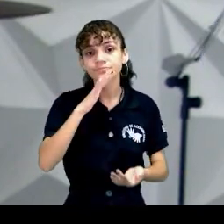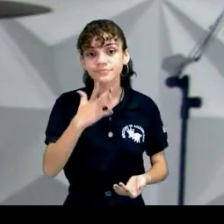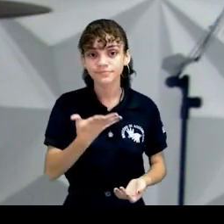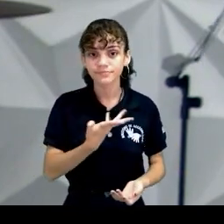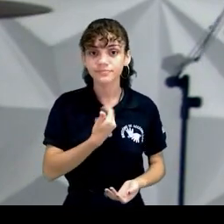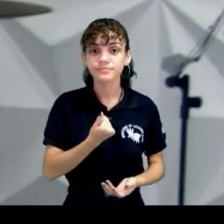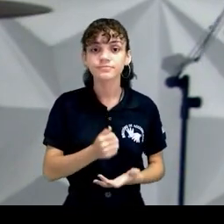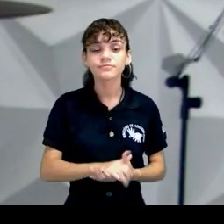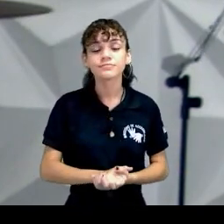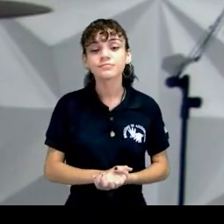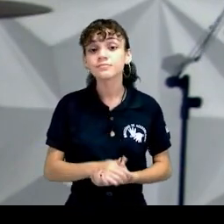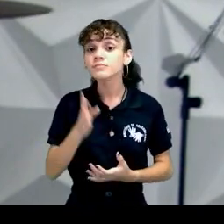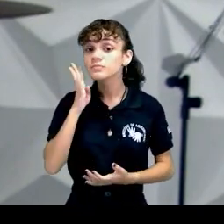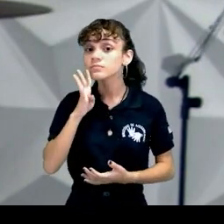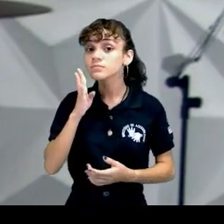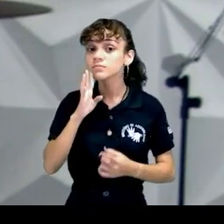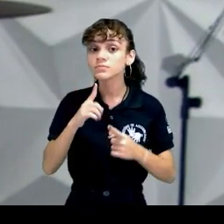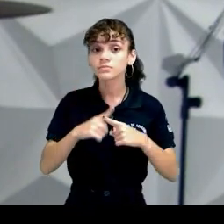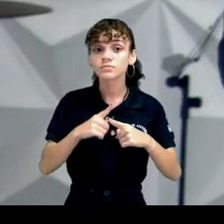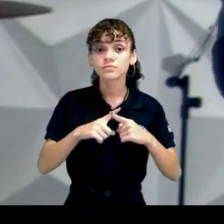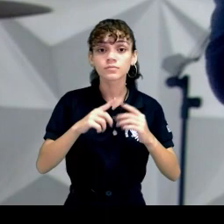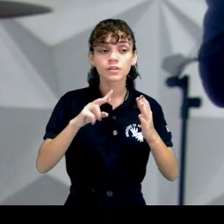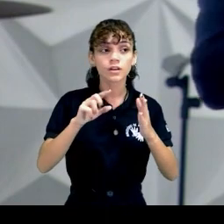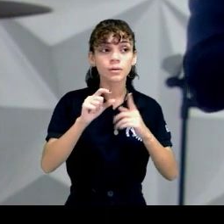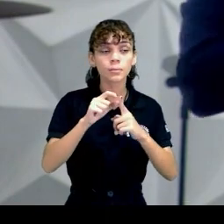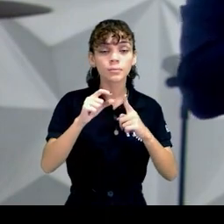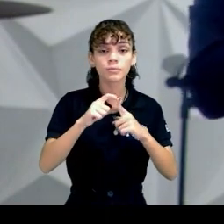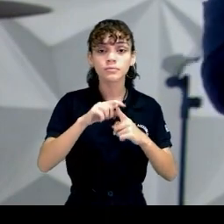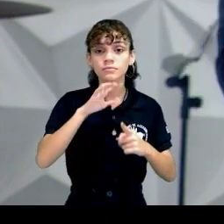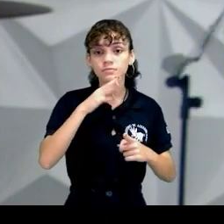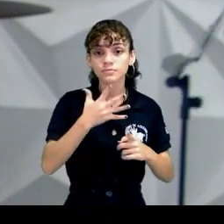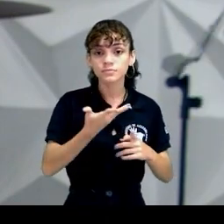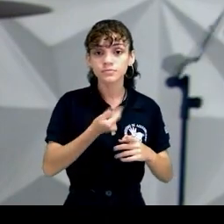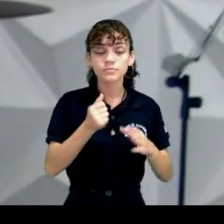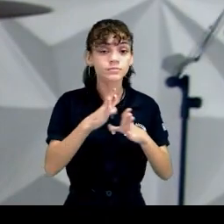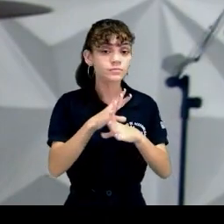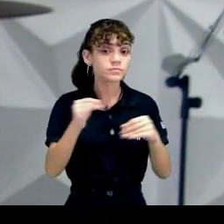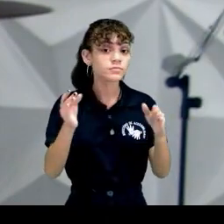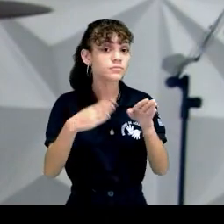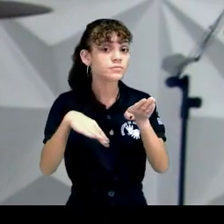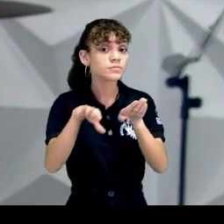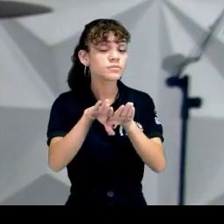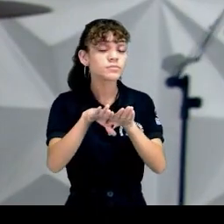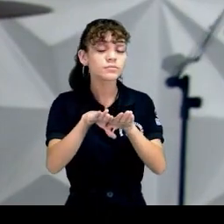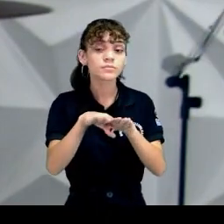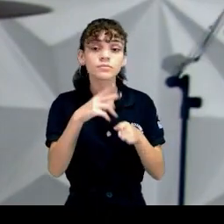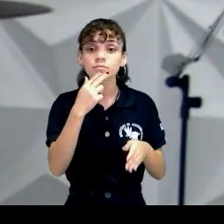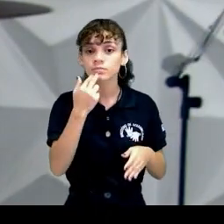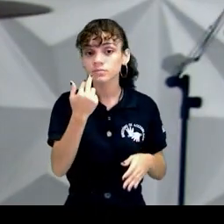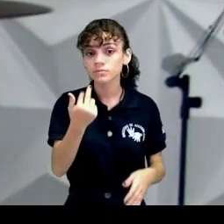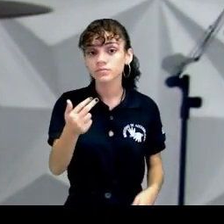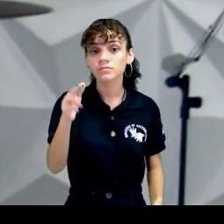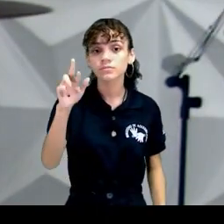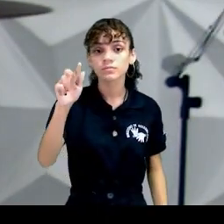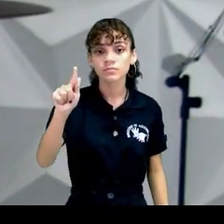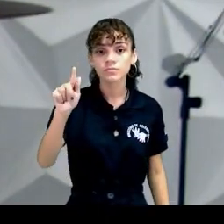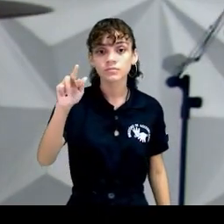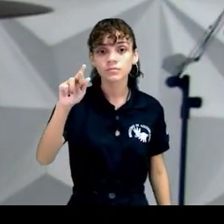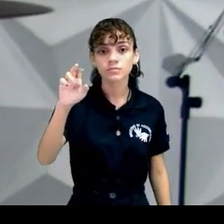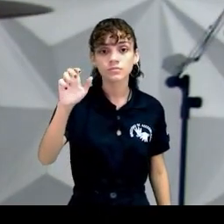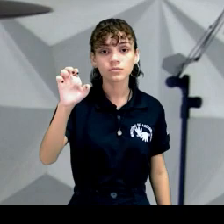como salvar, algumas vezes como curar, mas aqui fica muito claro que a cura física já havia acontecido. E agora